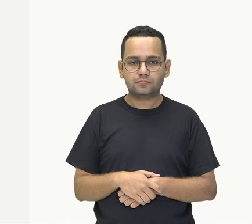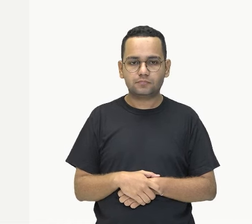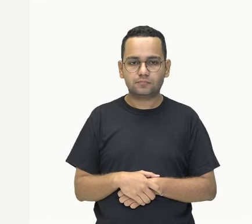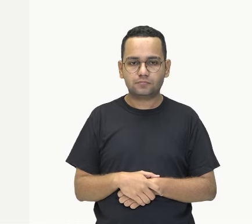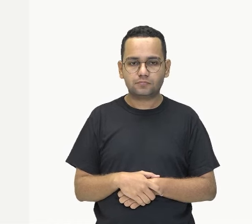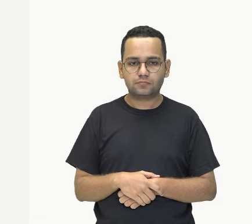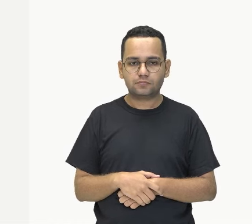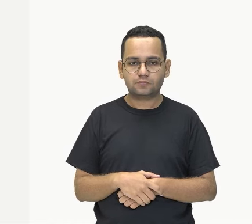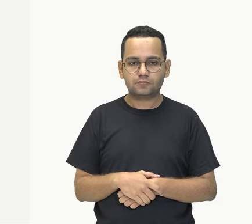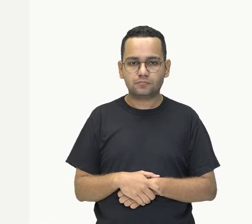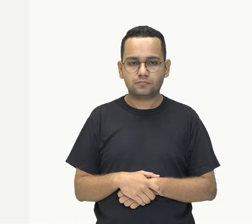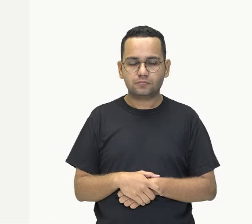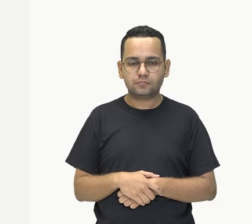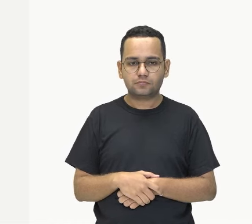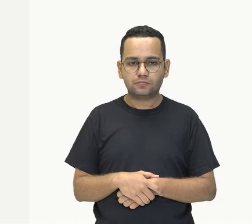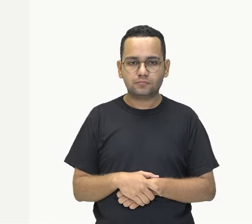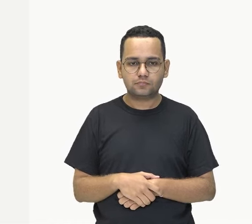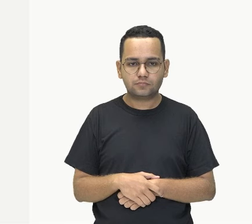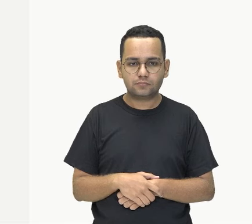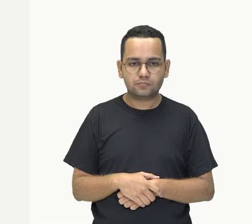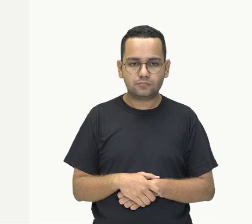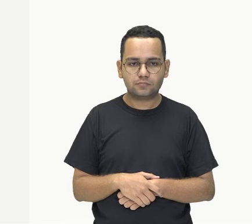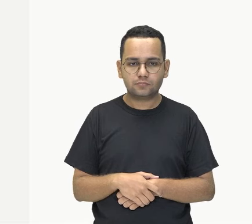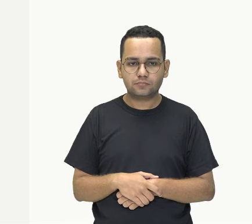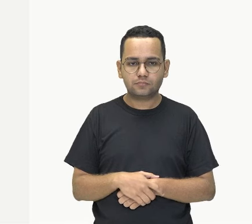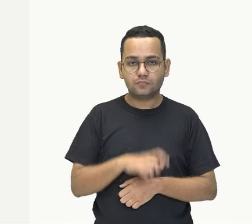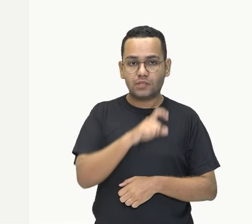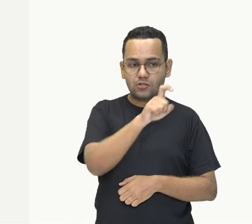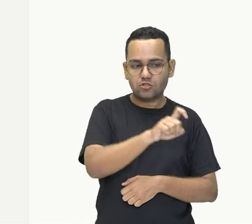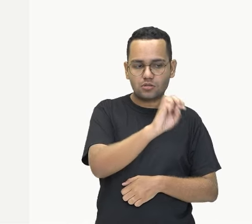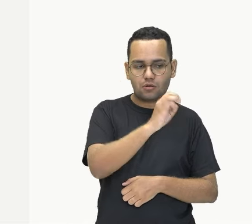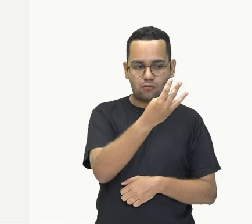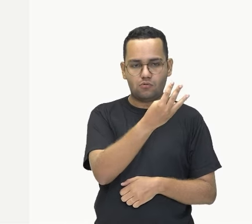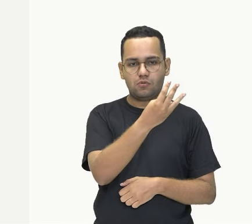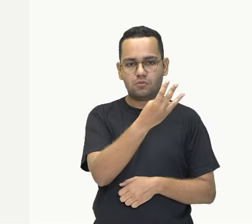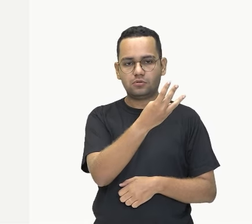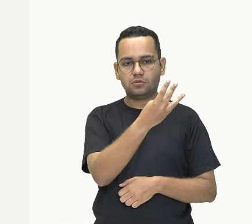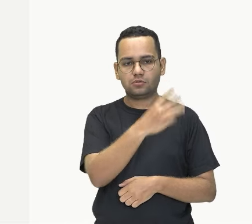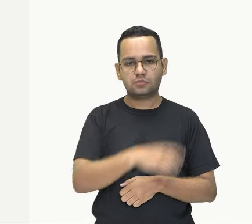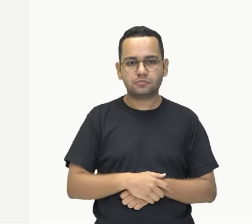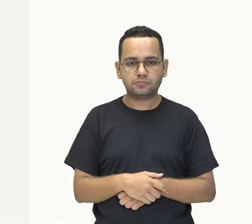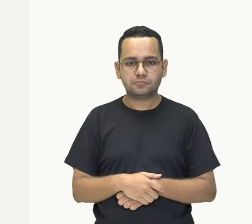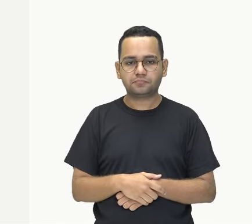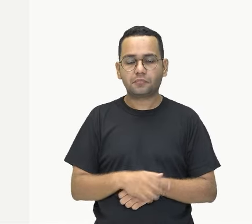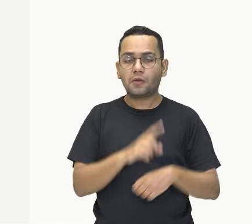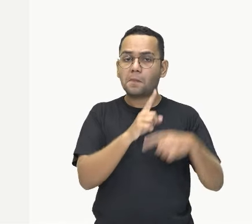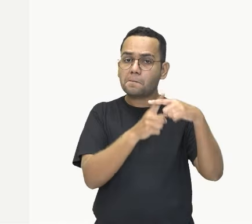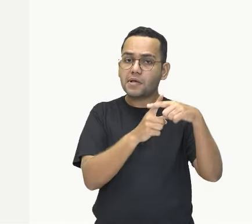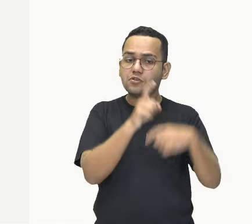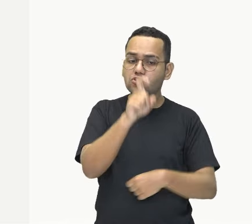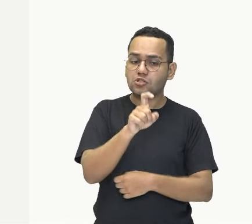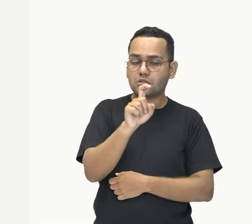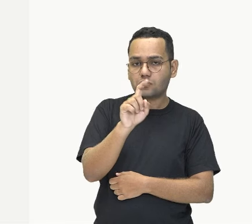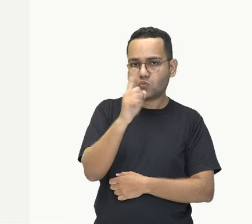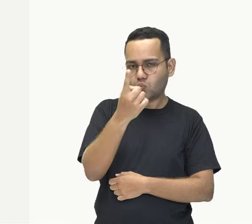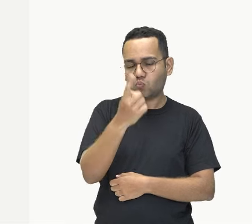Então, ó, do x eu tenho x ao cubo, 3, né? Mais o x que é o expoente